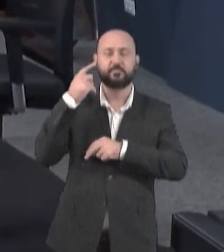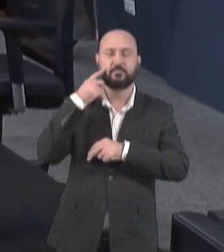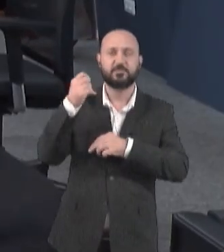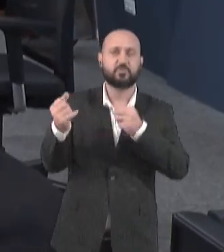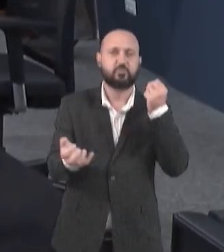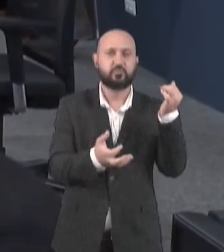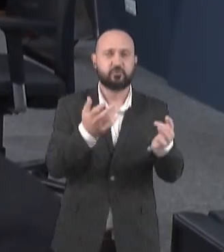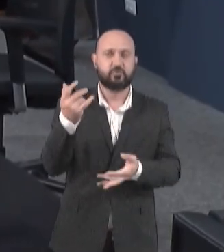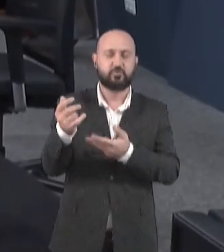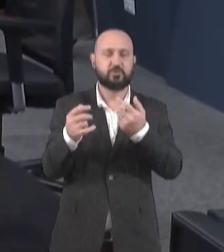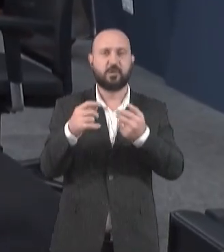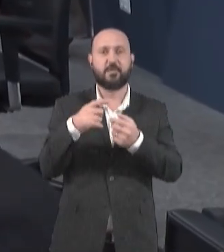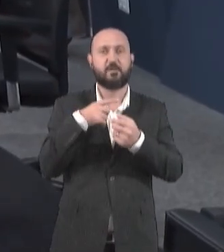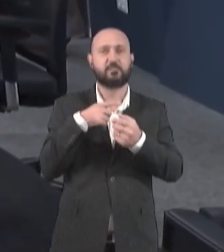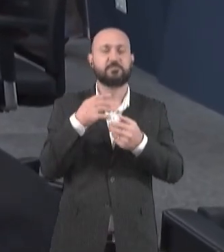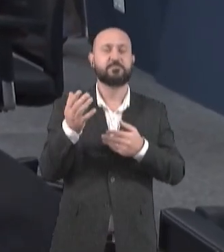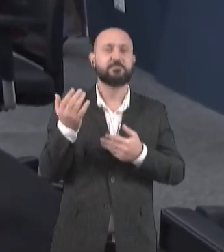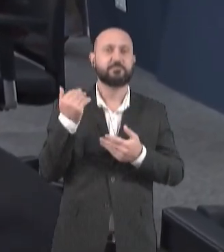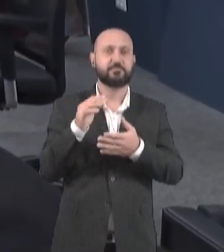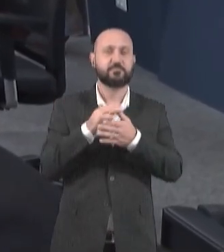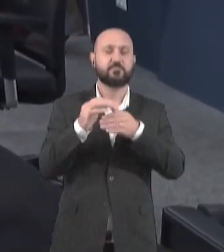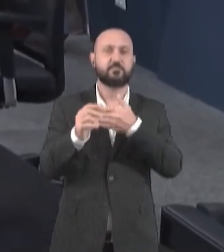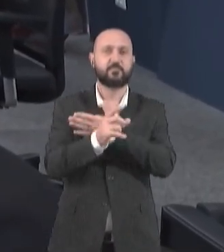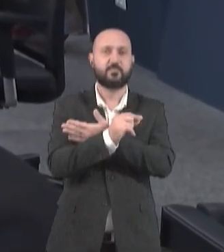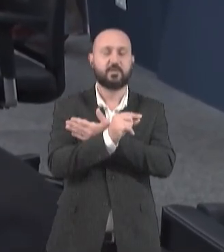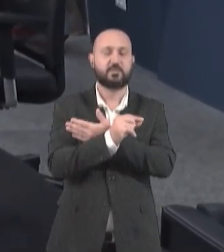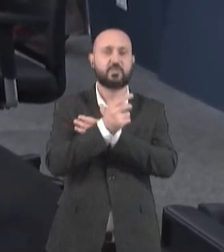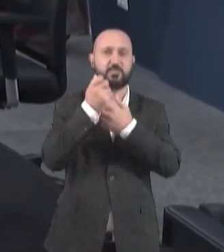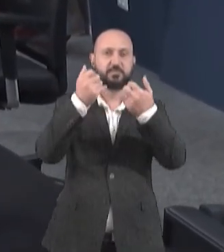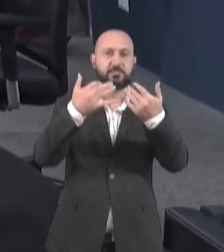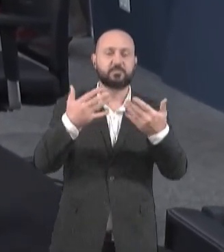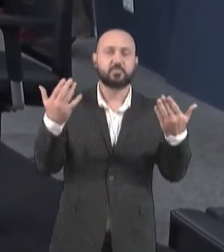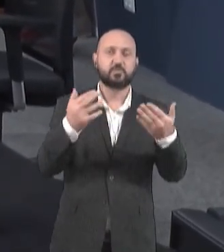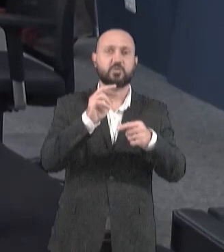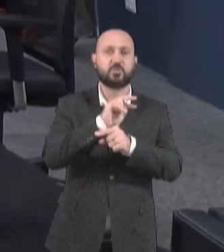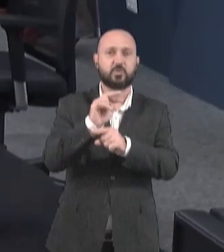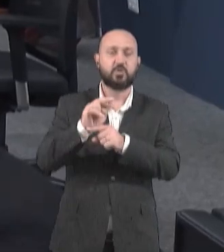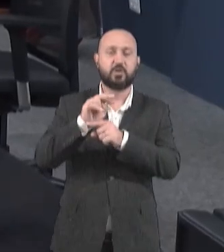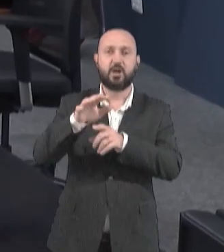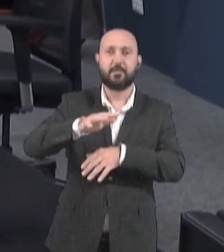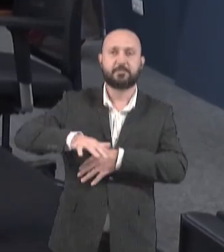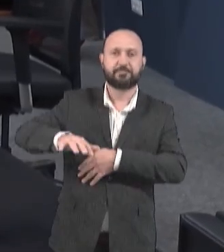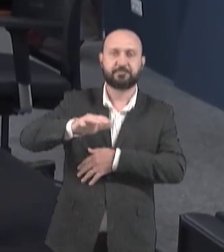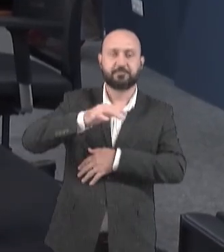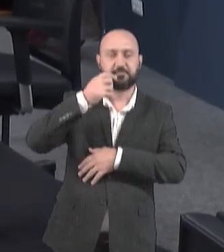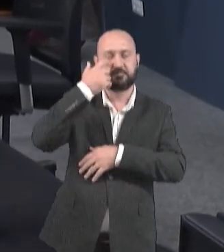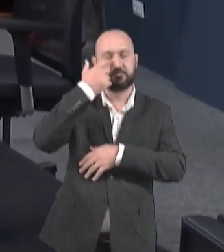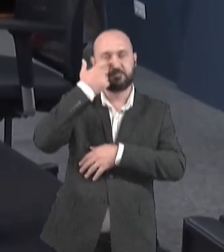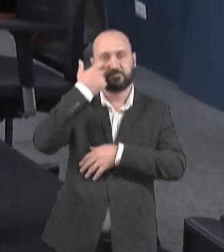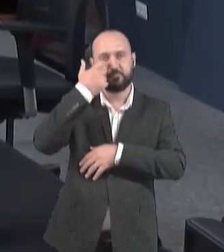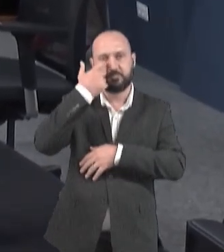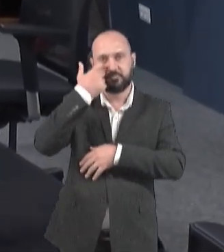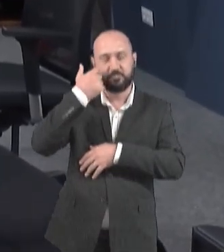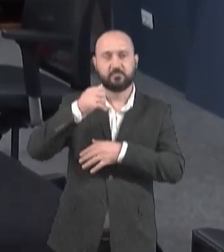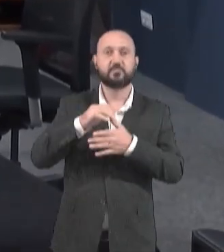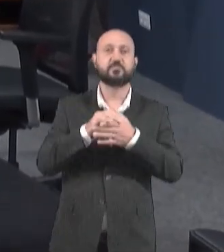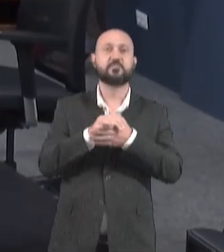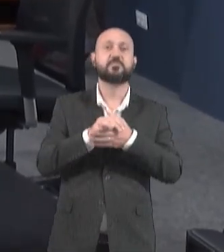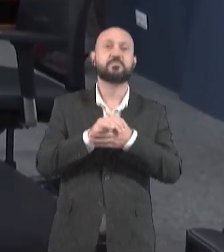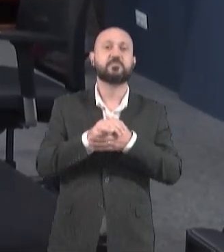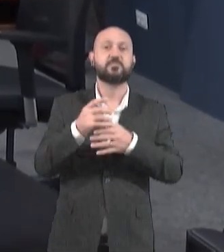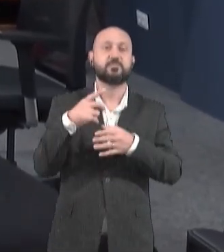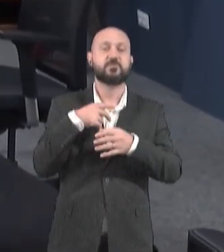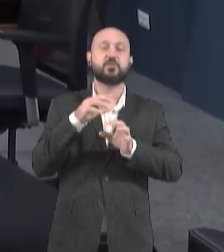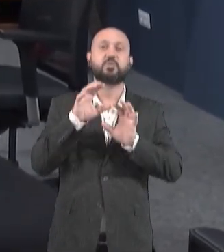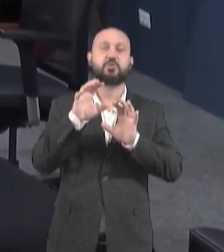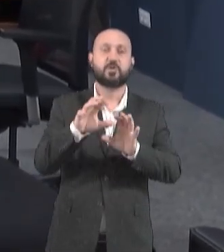tragédia das queimadas que aconteceram no Pantanal, se fala muito em conservação, em preservação do Pantanal, e a gente